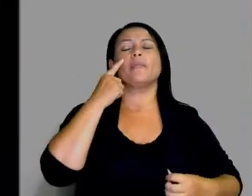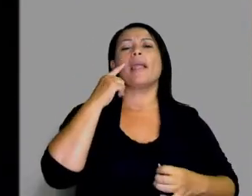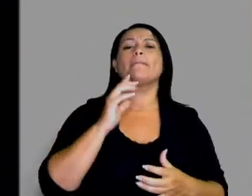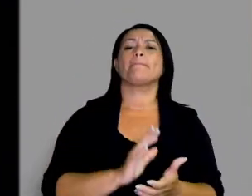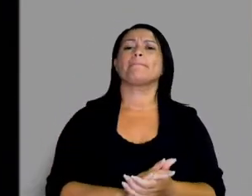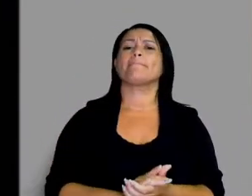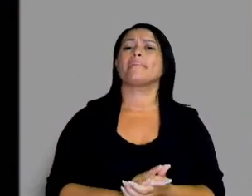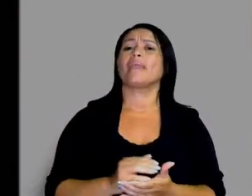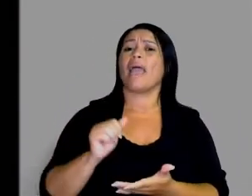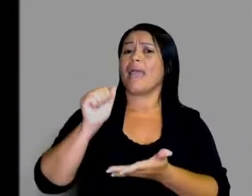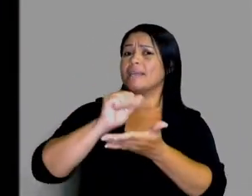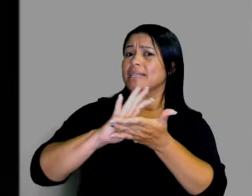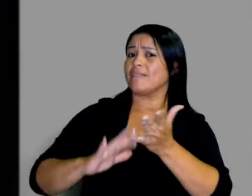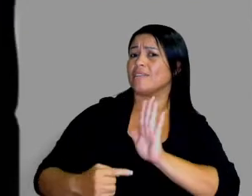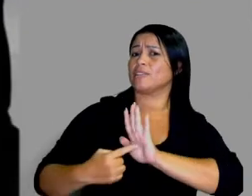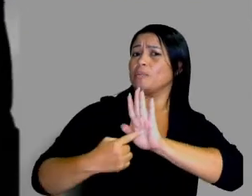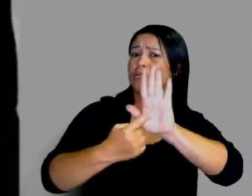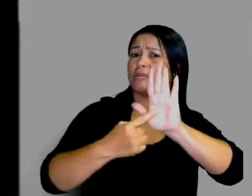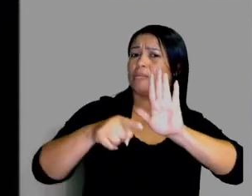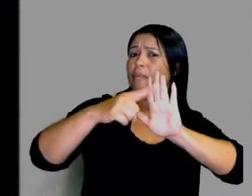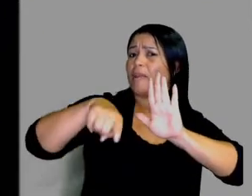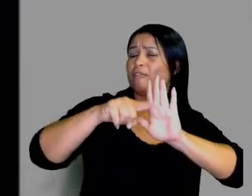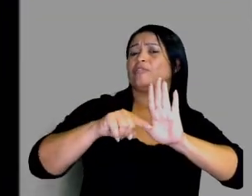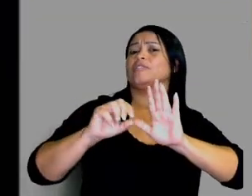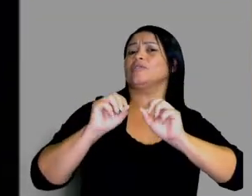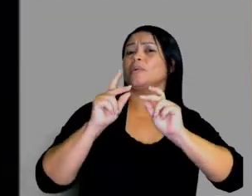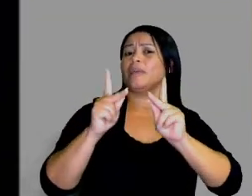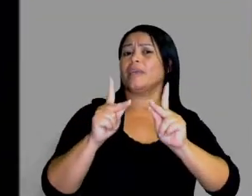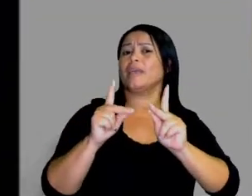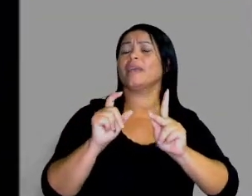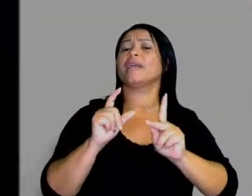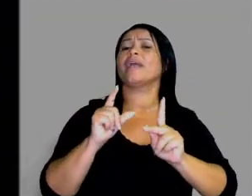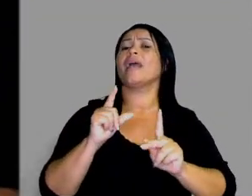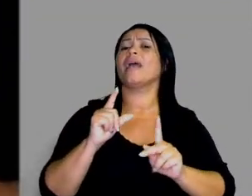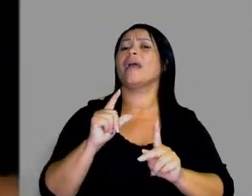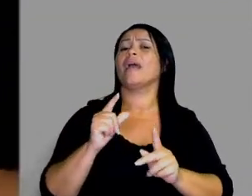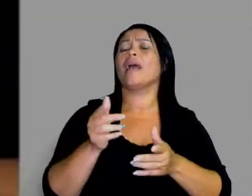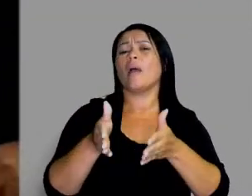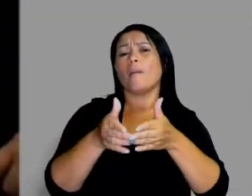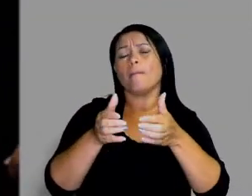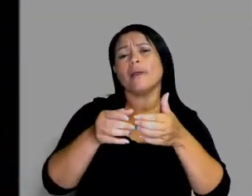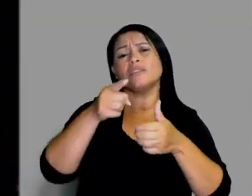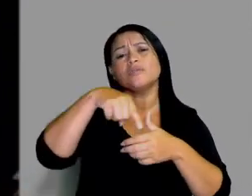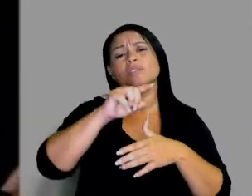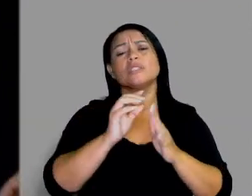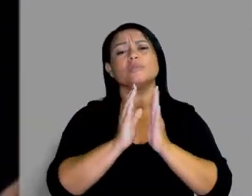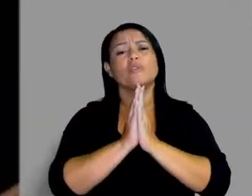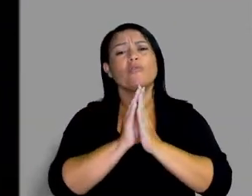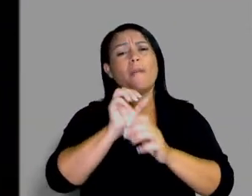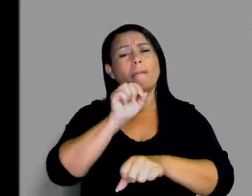Então, pessoal, esse exercício aqui que eu trouxe para vocês, tá? Eu peço até que